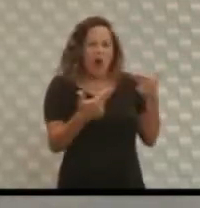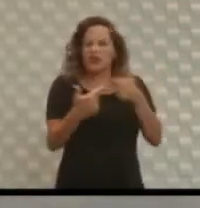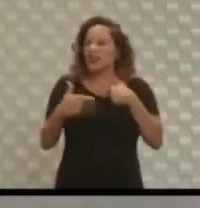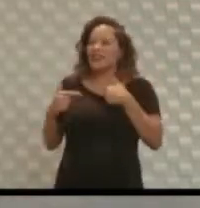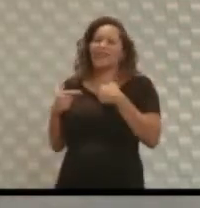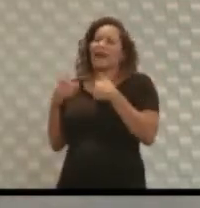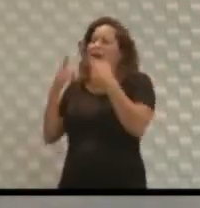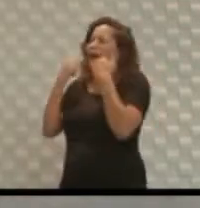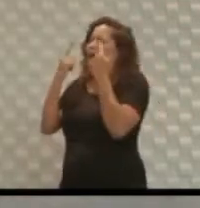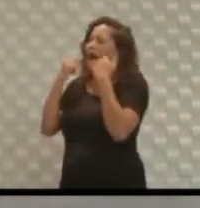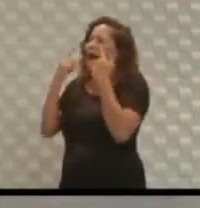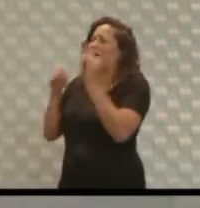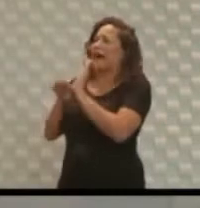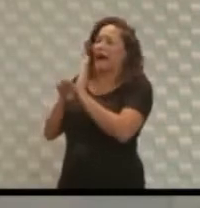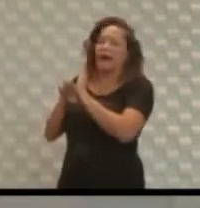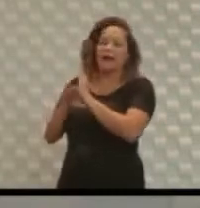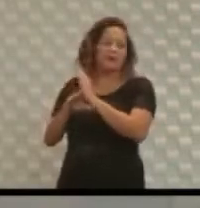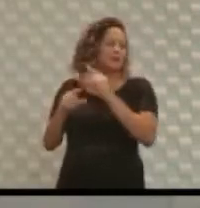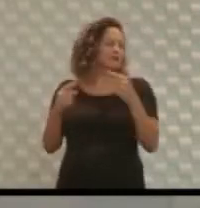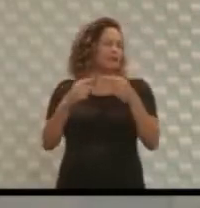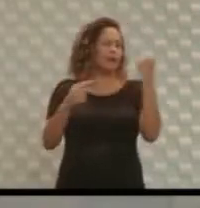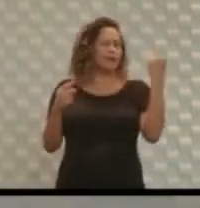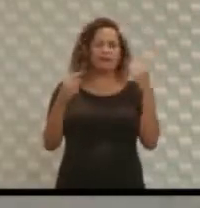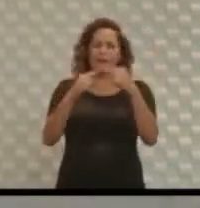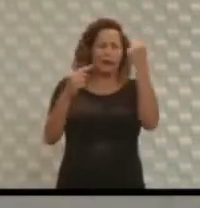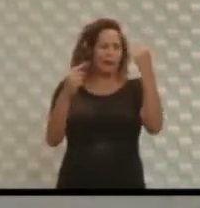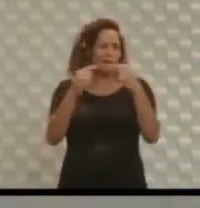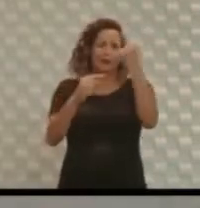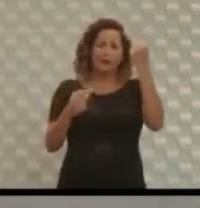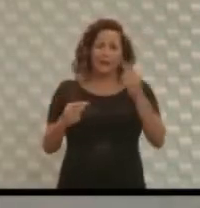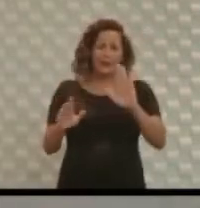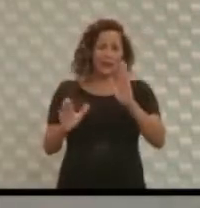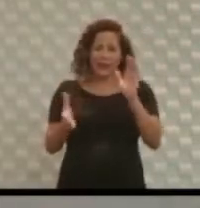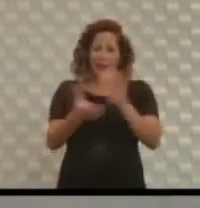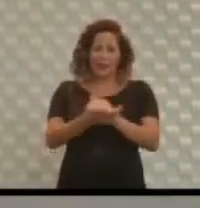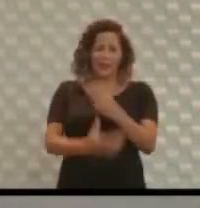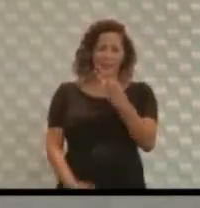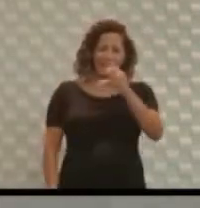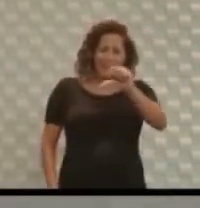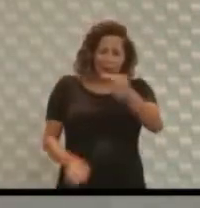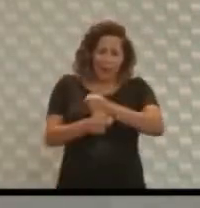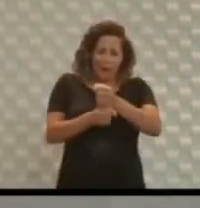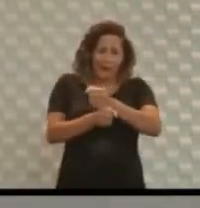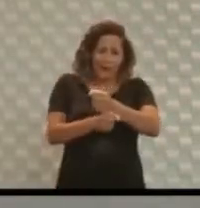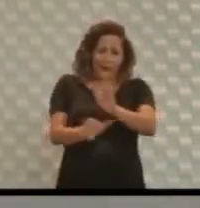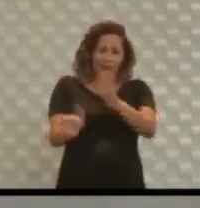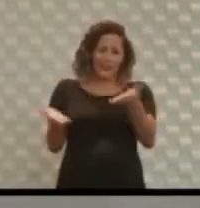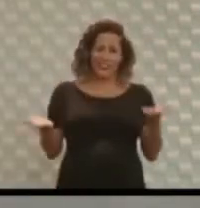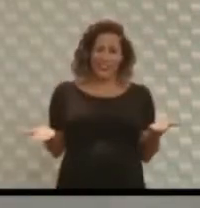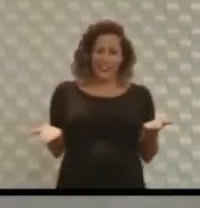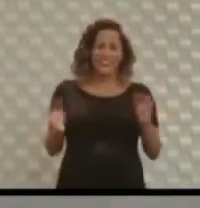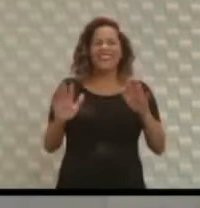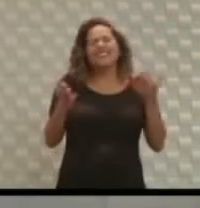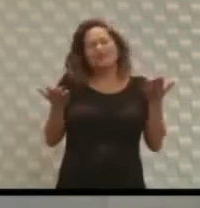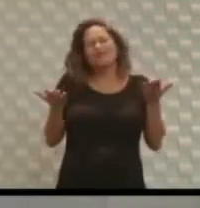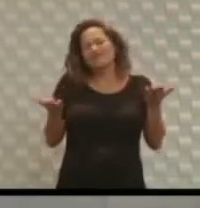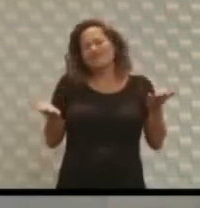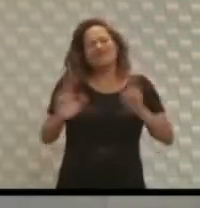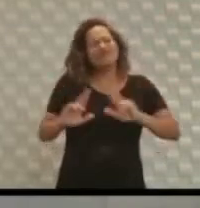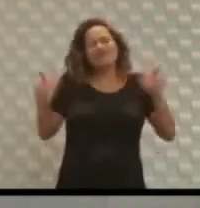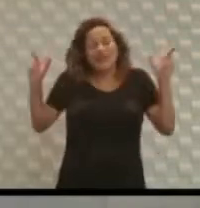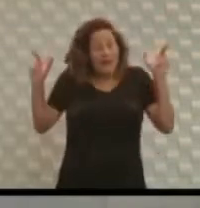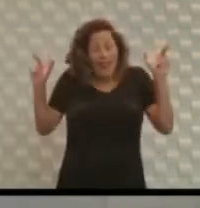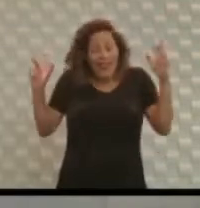acordo. E já somos casados 39 anos. Então, temperamento